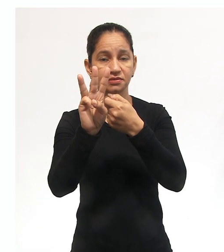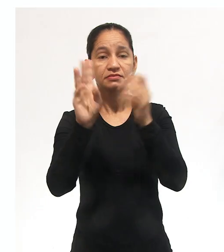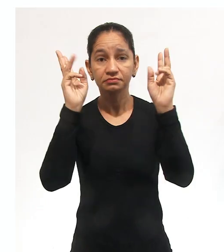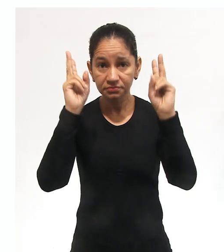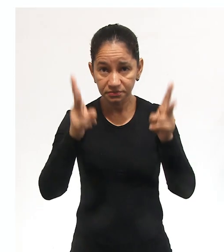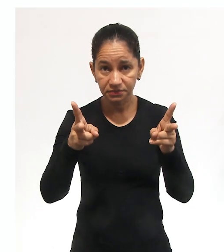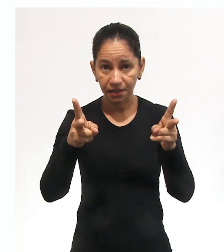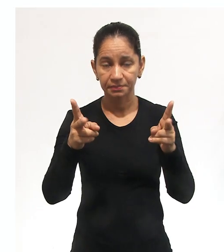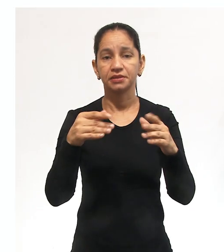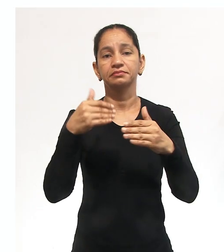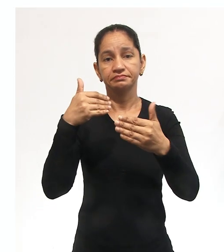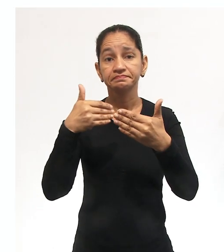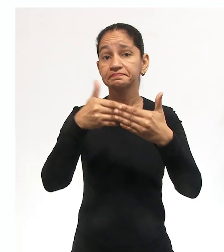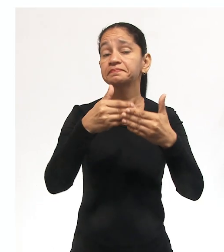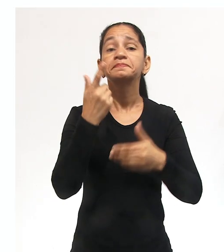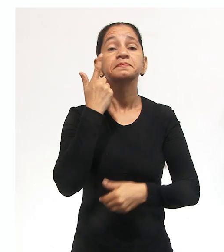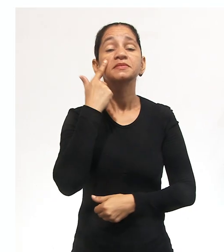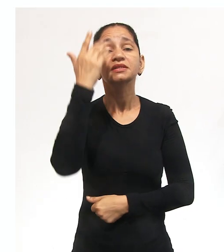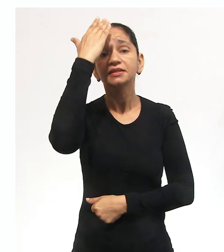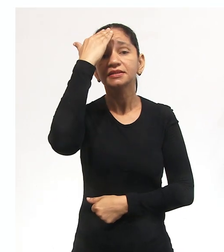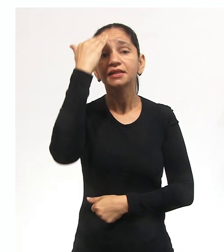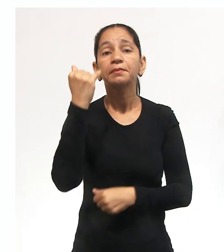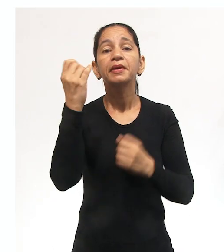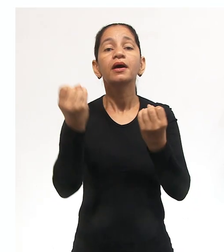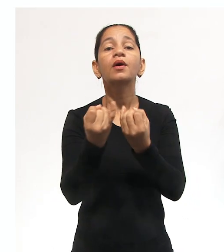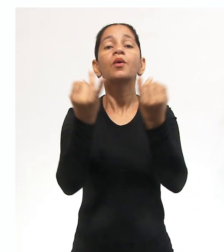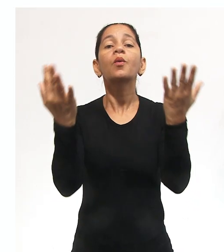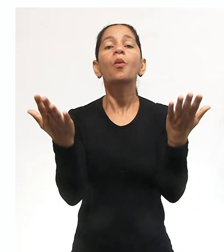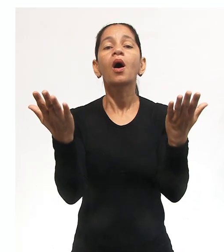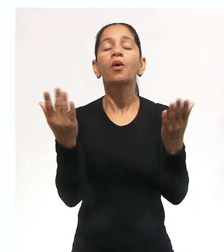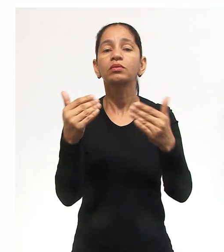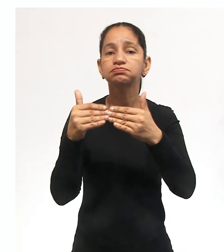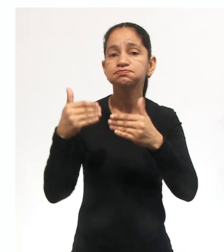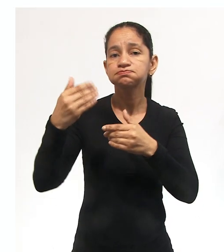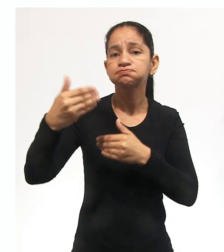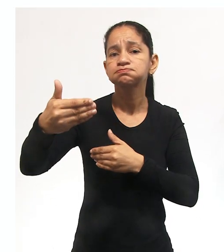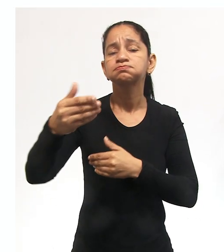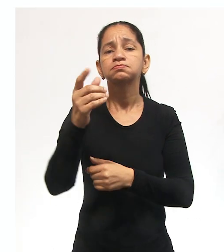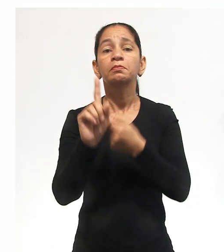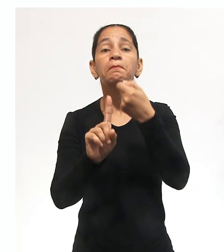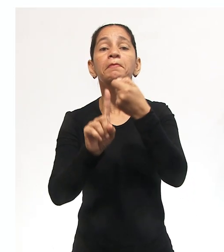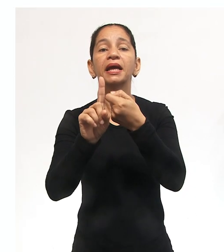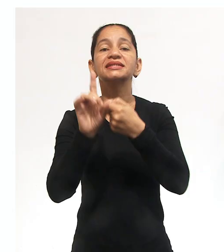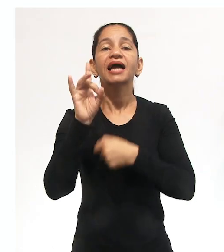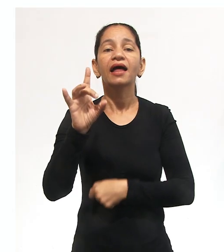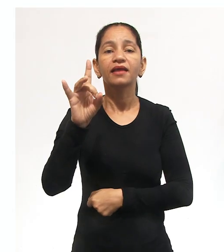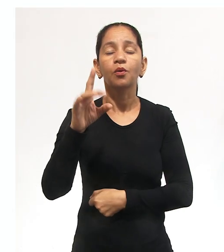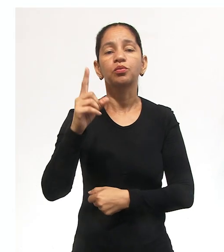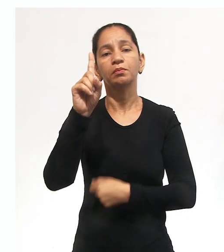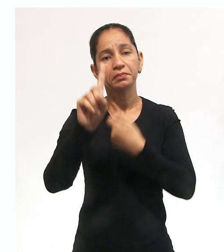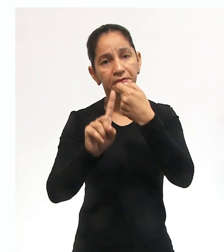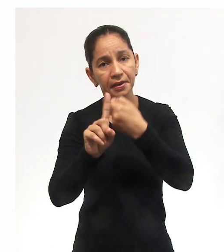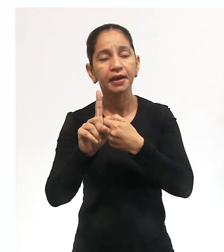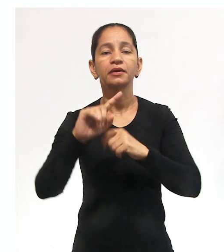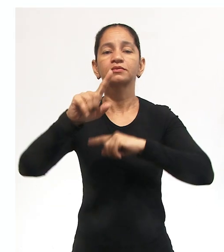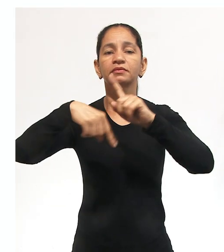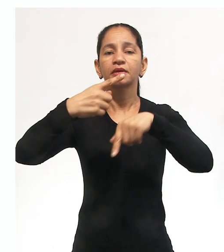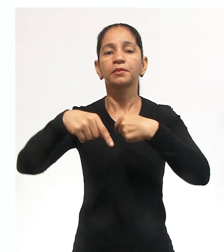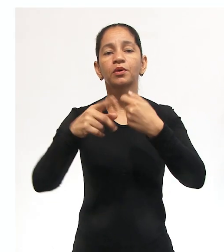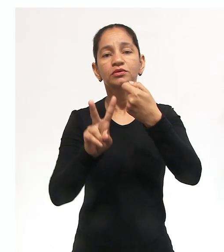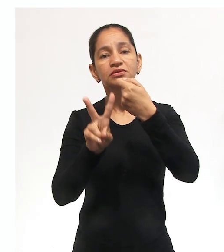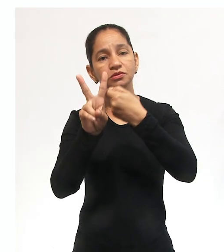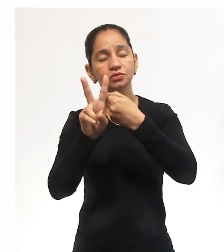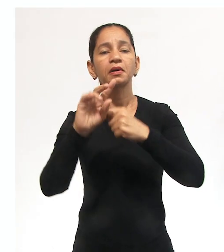Taxa ao trimestre, e eu quero saber qual seria a taxa mensal proporcional, qual seria a taxa ao